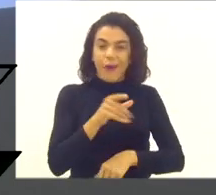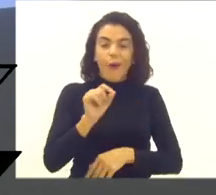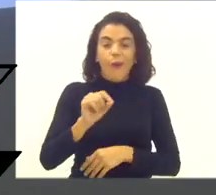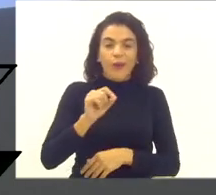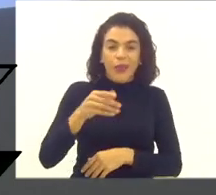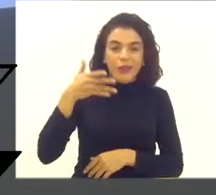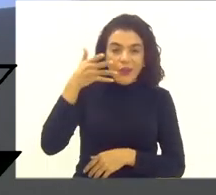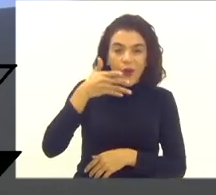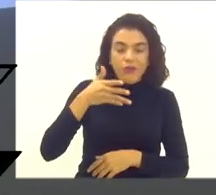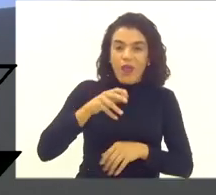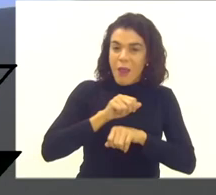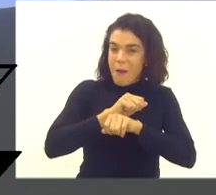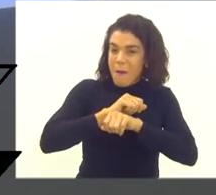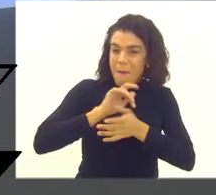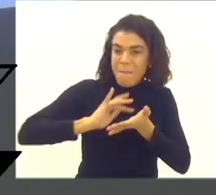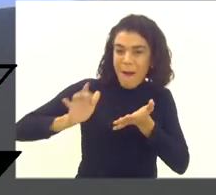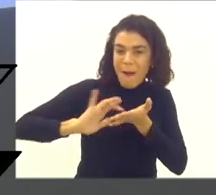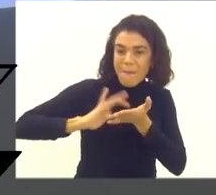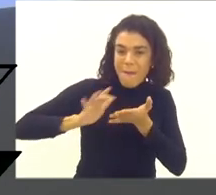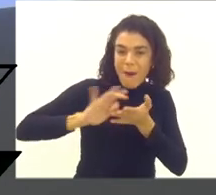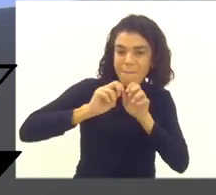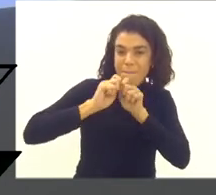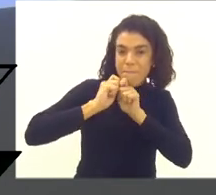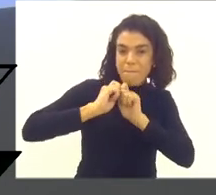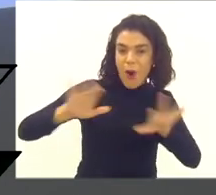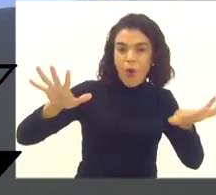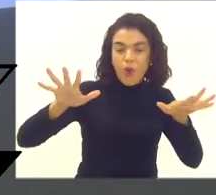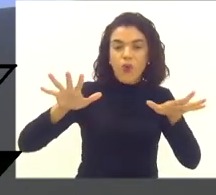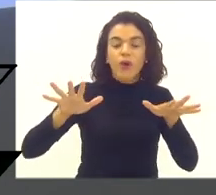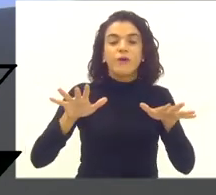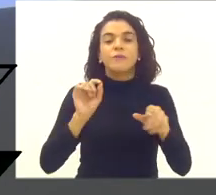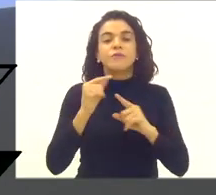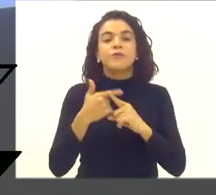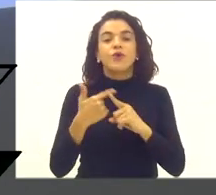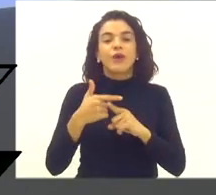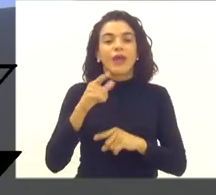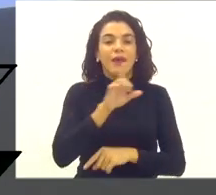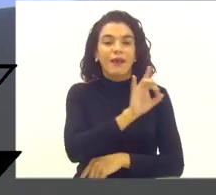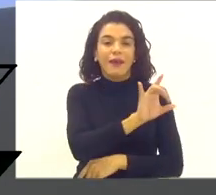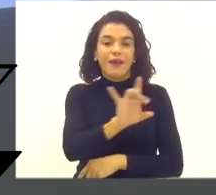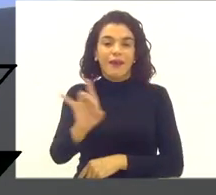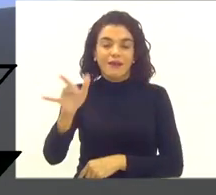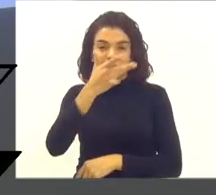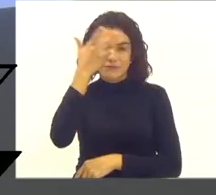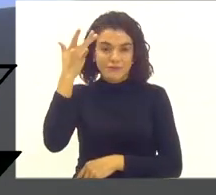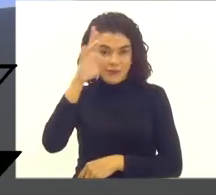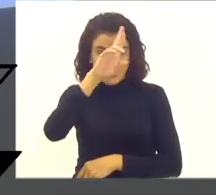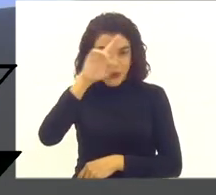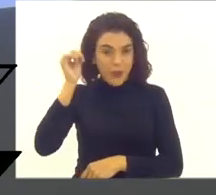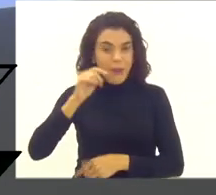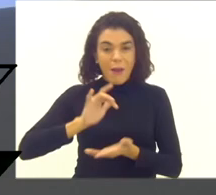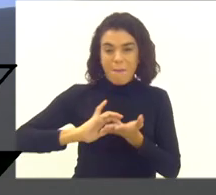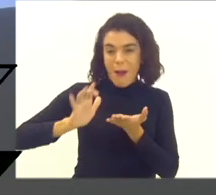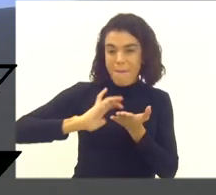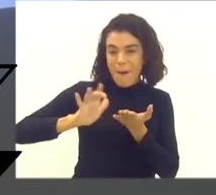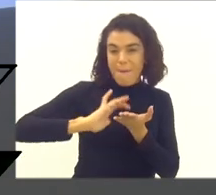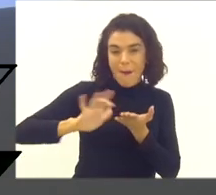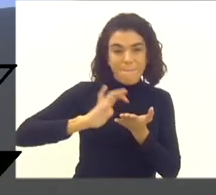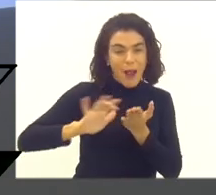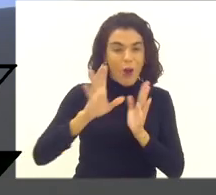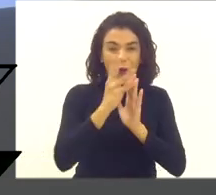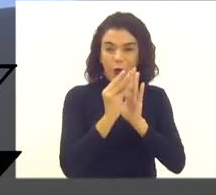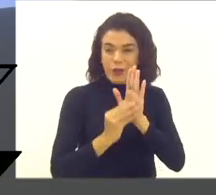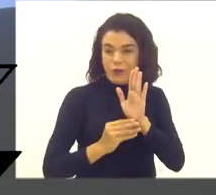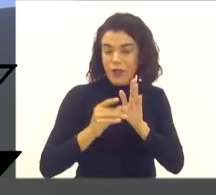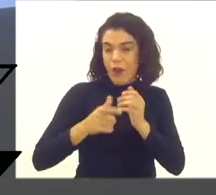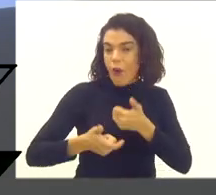narrativas que viralizam muito né porque os usuários acabam sendo replicadores desse conteúdo quando